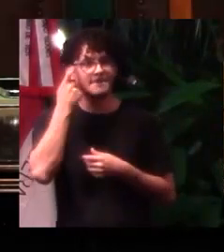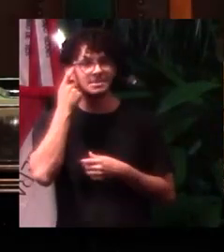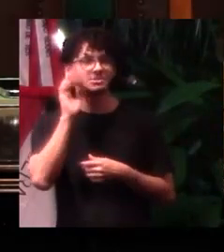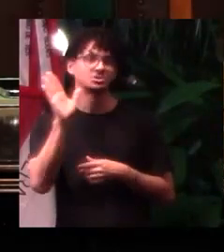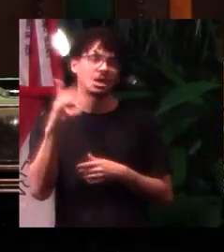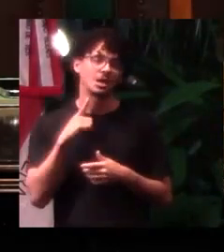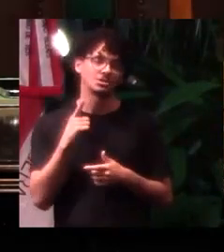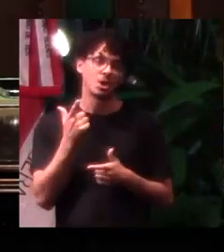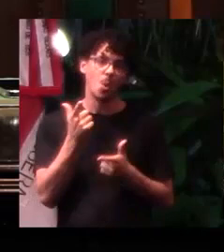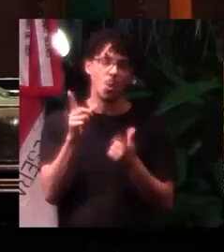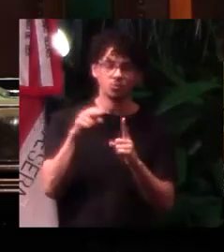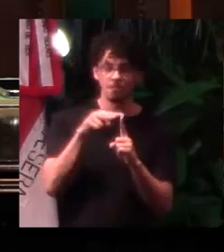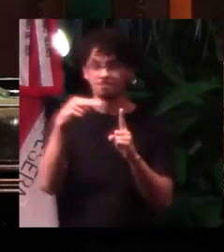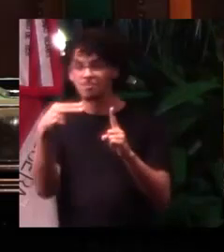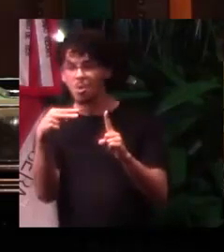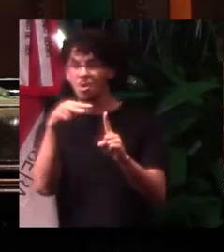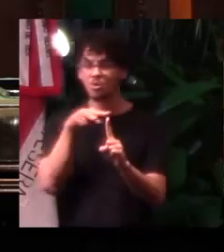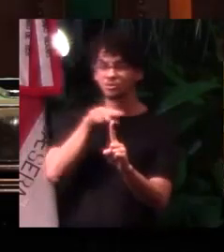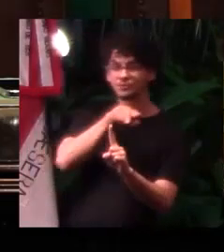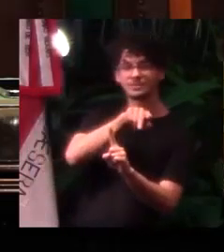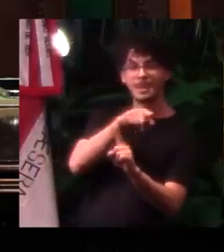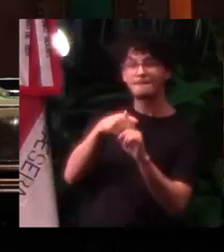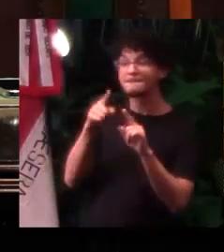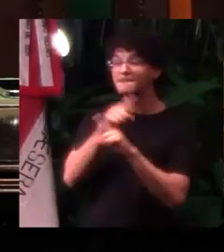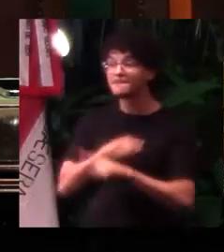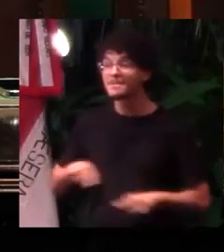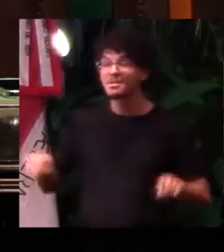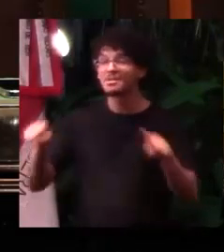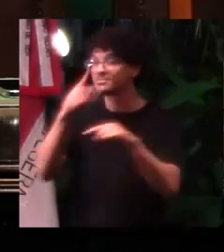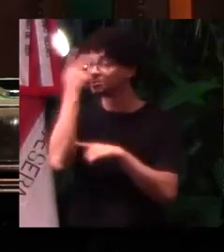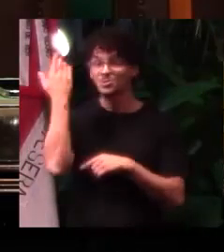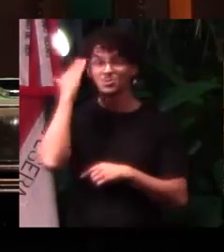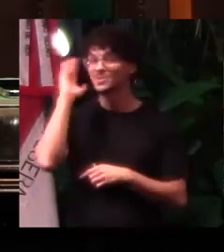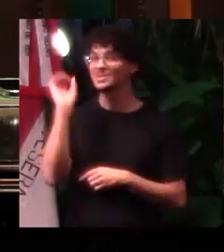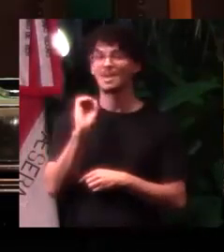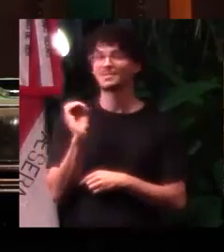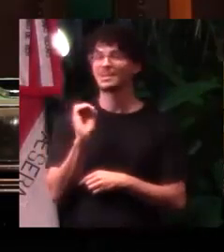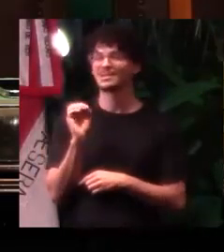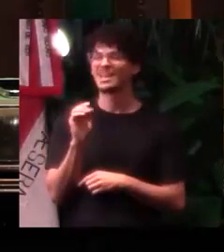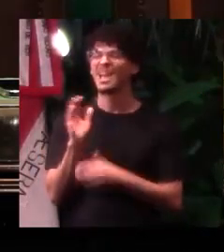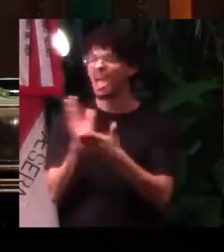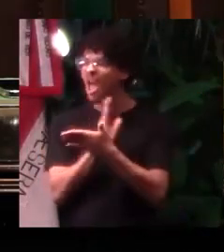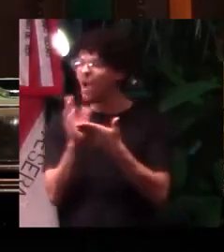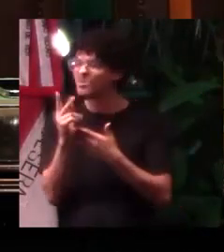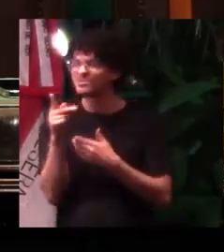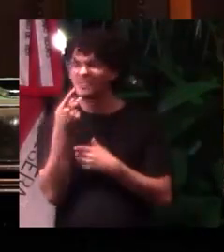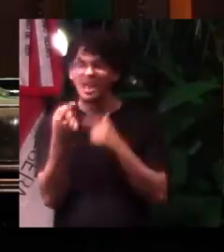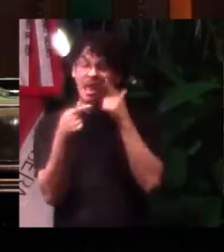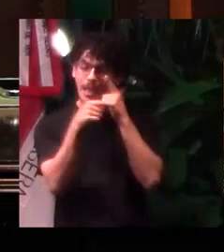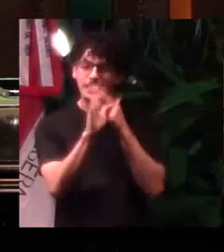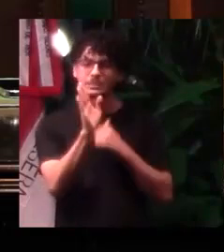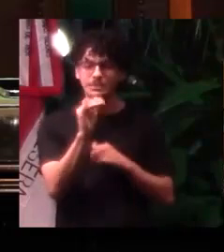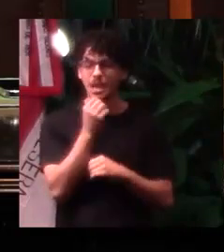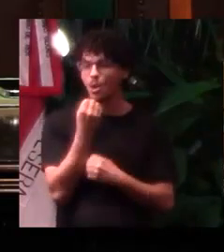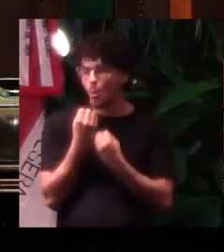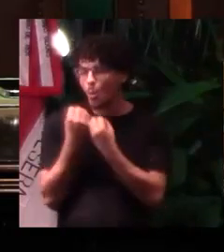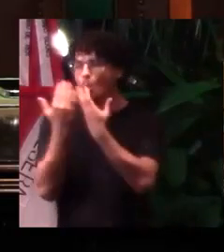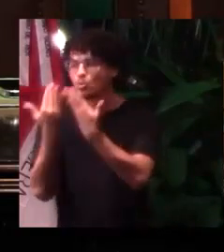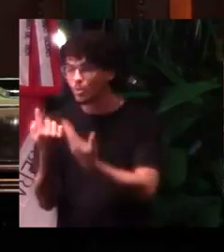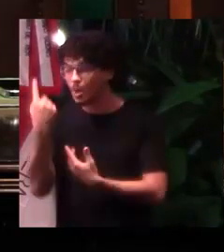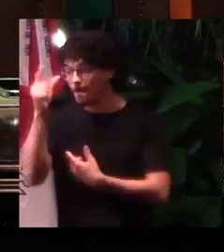outras interpretações, mas no fundo ninguém sabe, diziam que ele tinha confessado isso apenas para uma pessoa que já tinha morrido